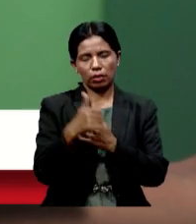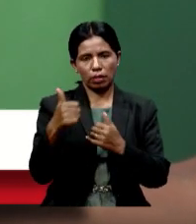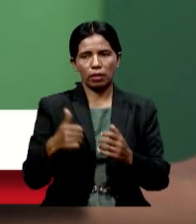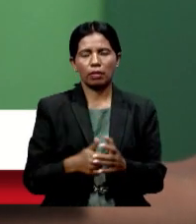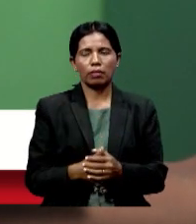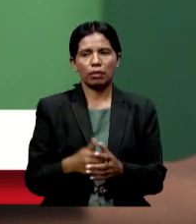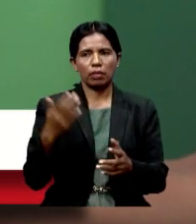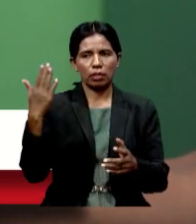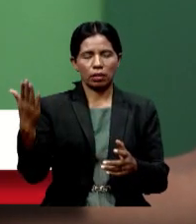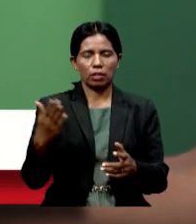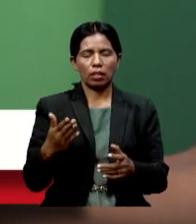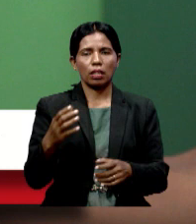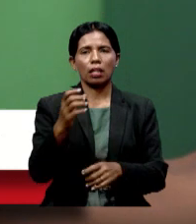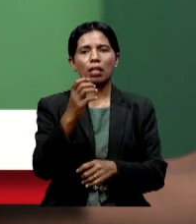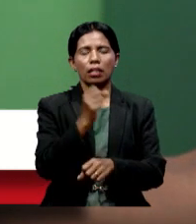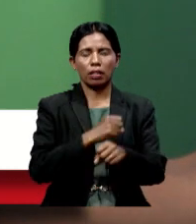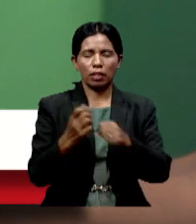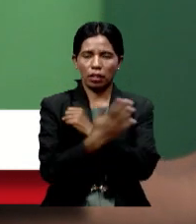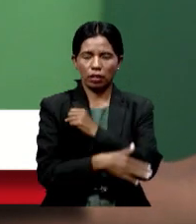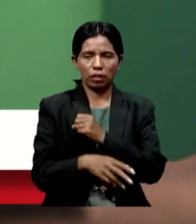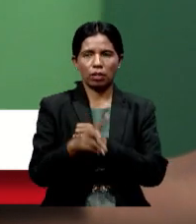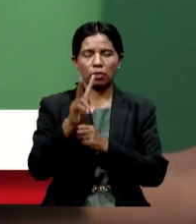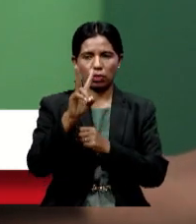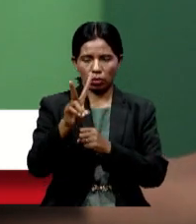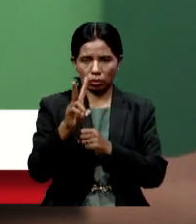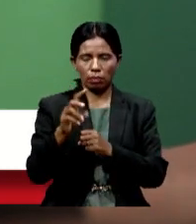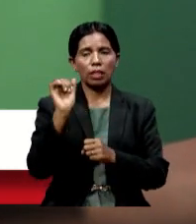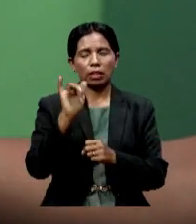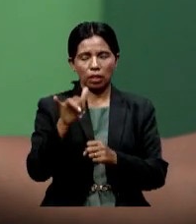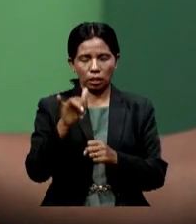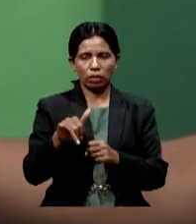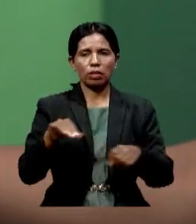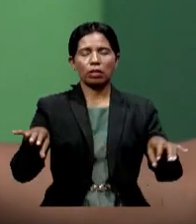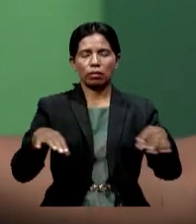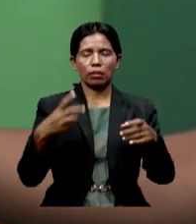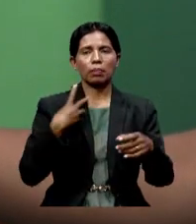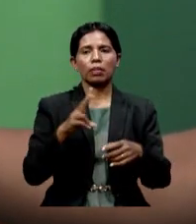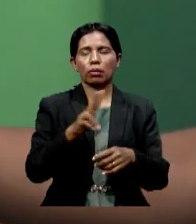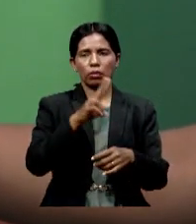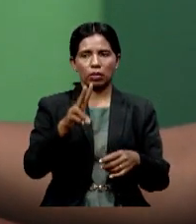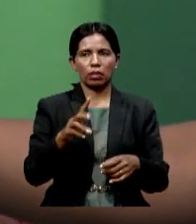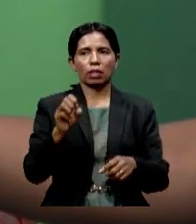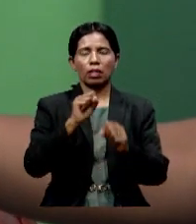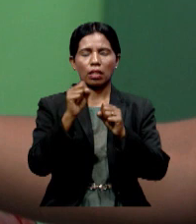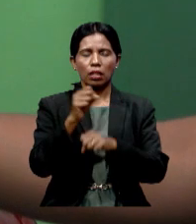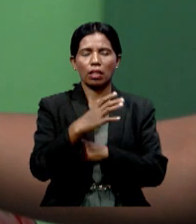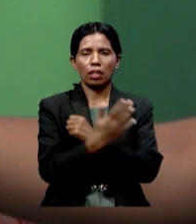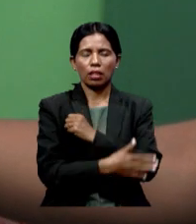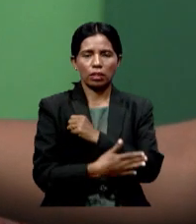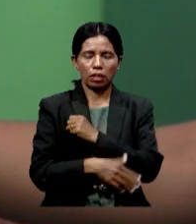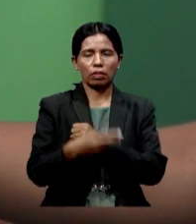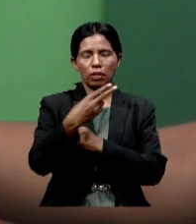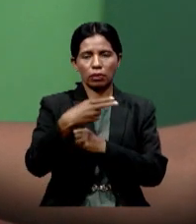na sao no rua maka aseita ho sistema re iha gore ita utiliza ne ne na sao Indonesia ho na